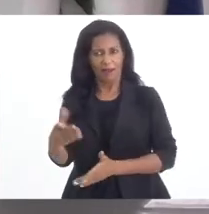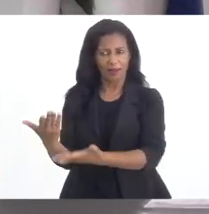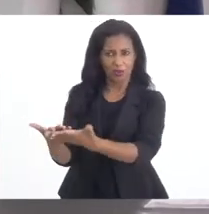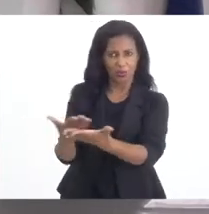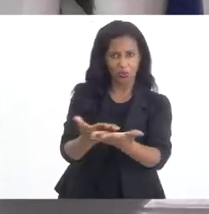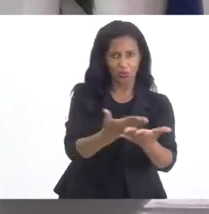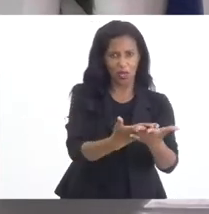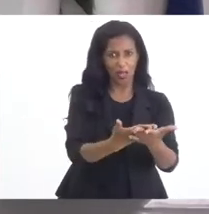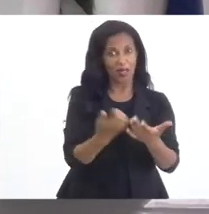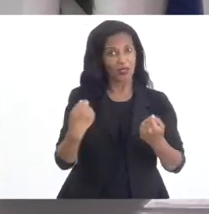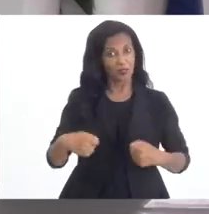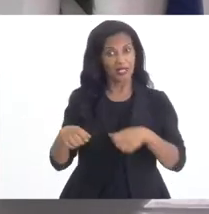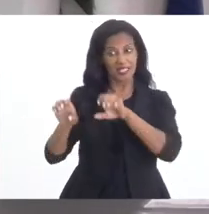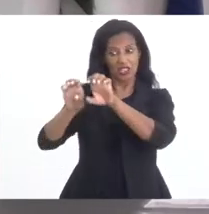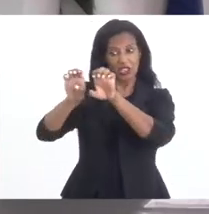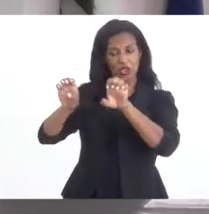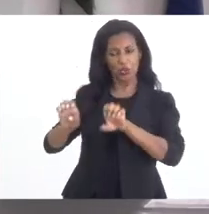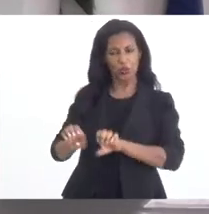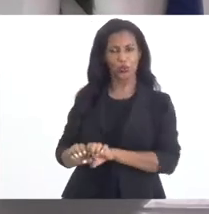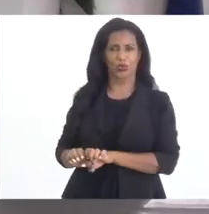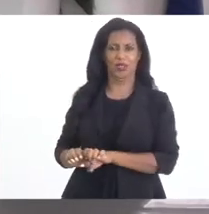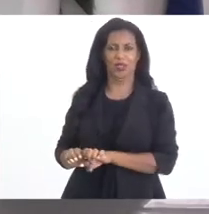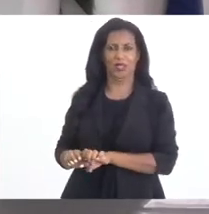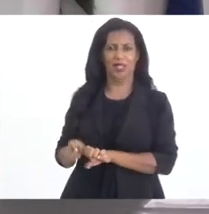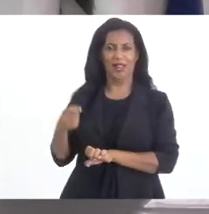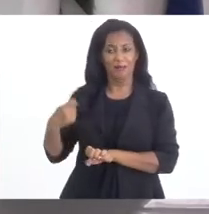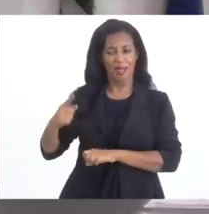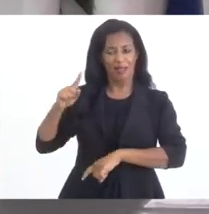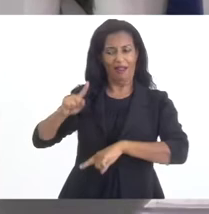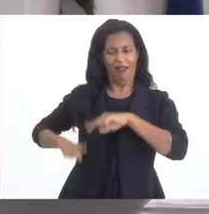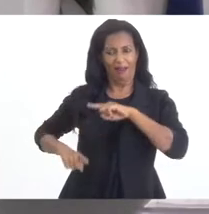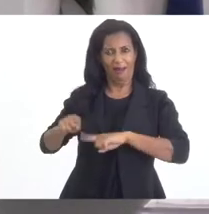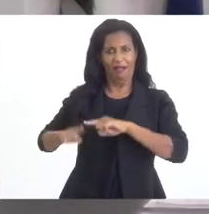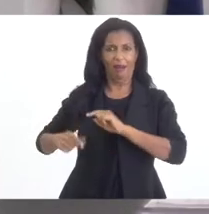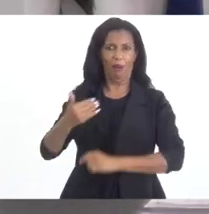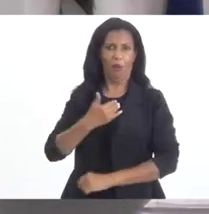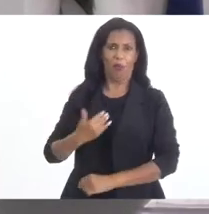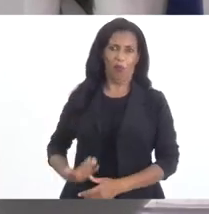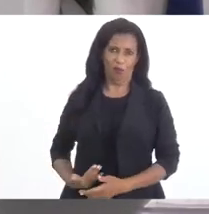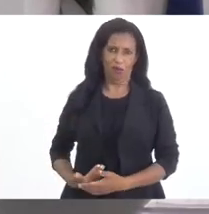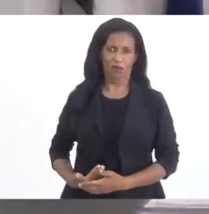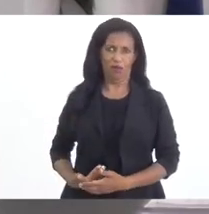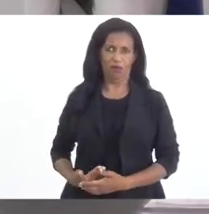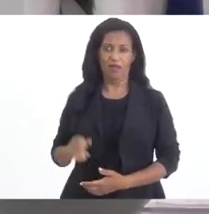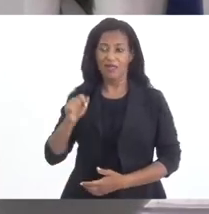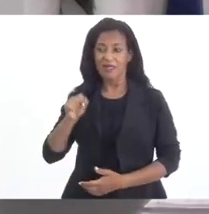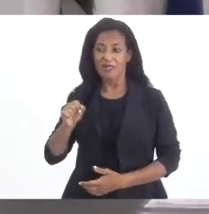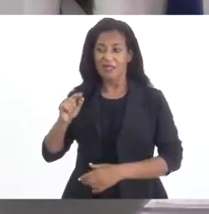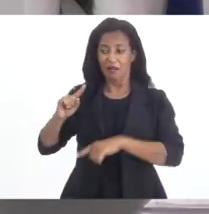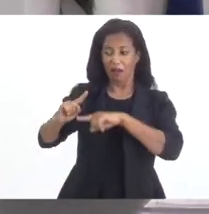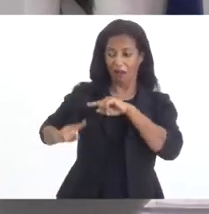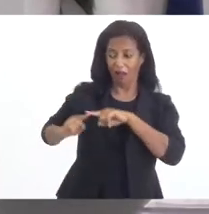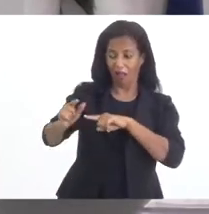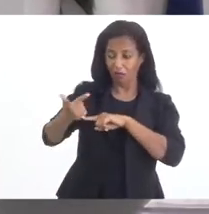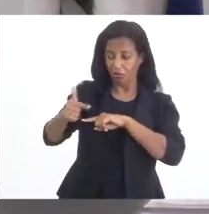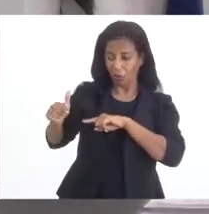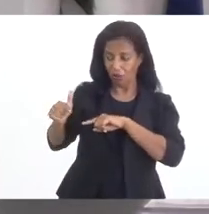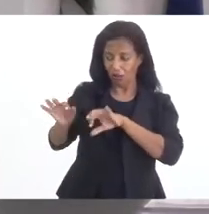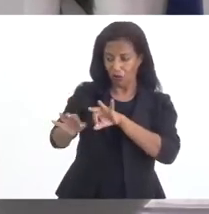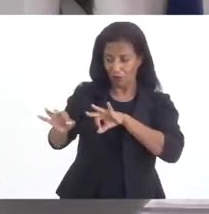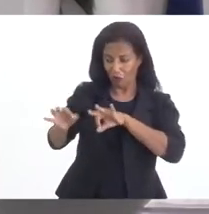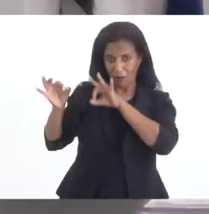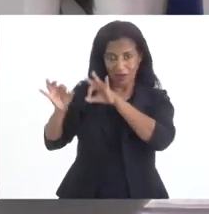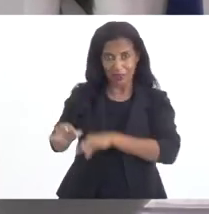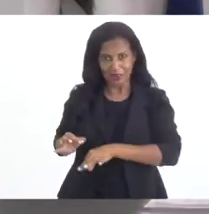uma infraestrutura, ela precisa ter uma ferramenta, ela precisa ter um equipamento público. Se esse equipamento público não funciona de forma